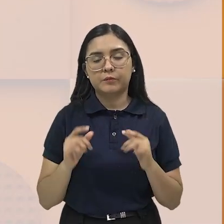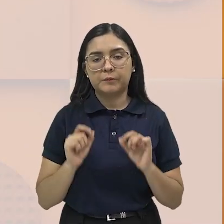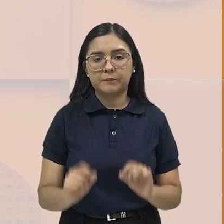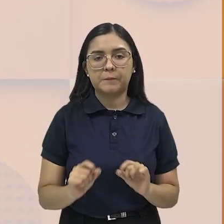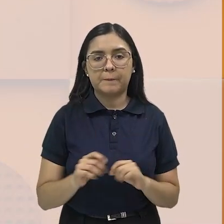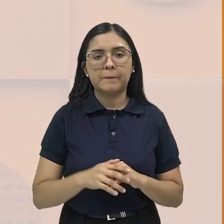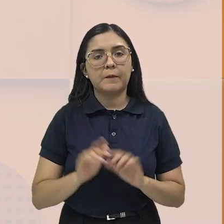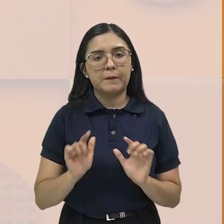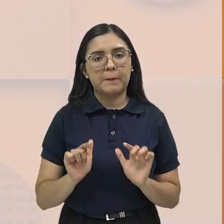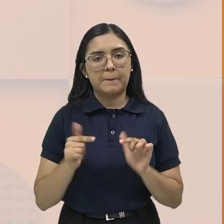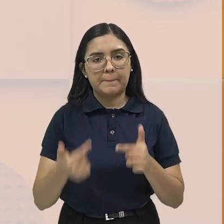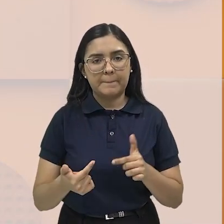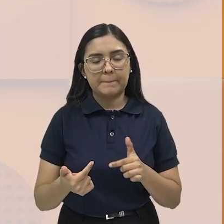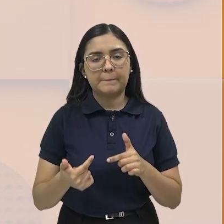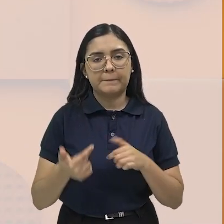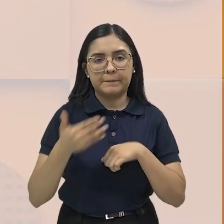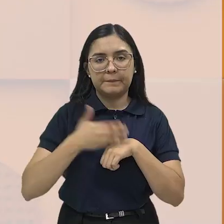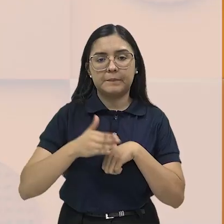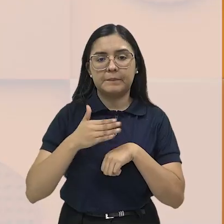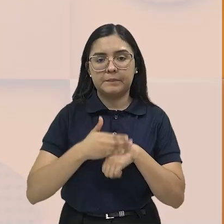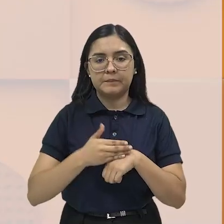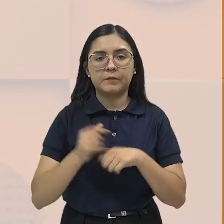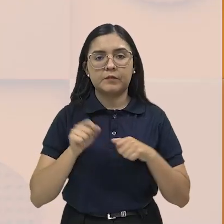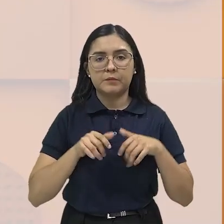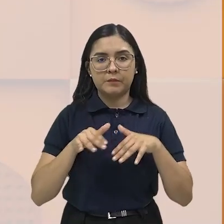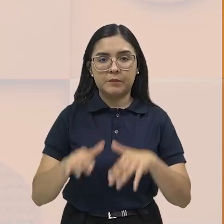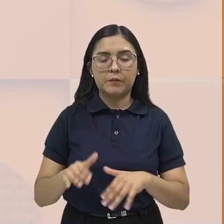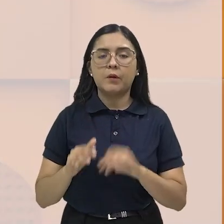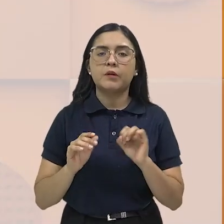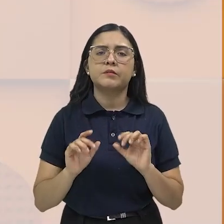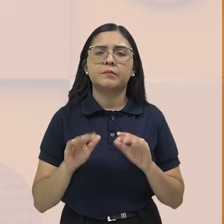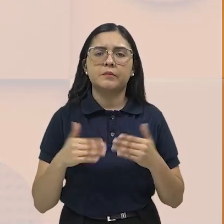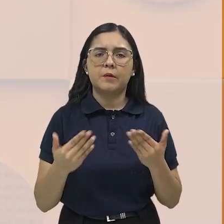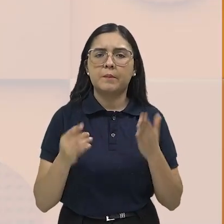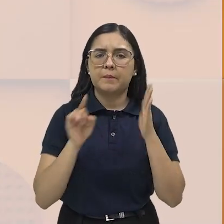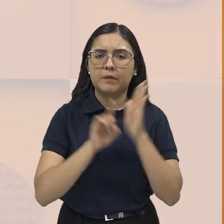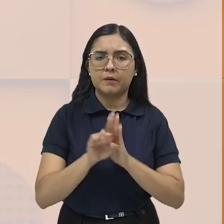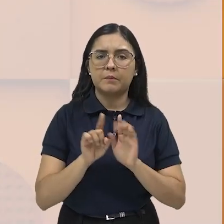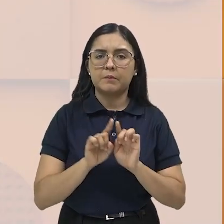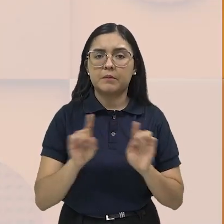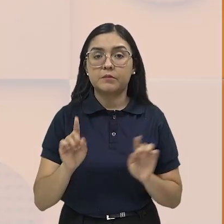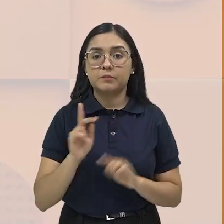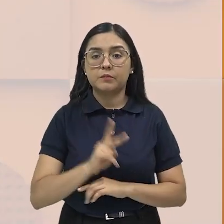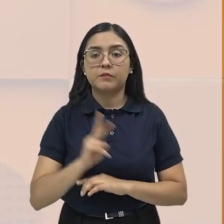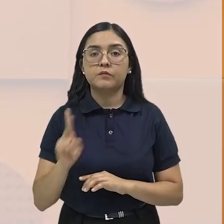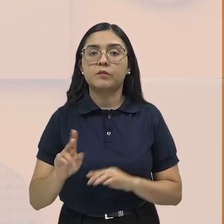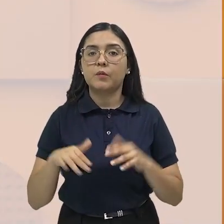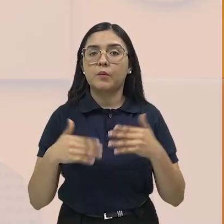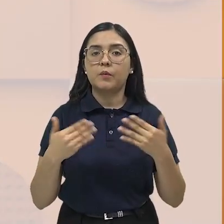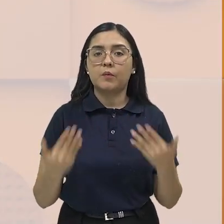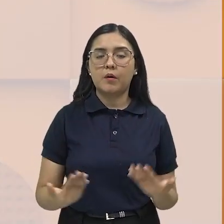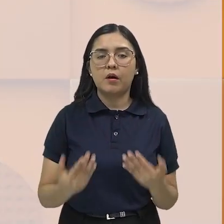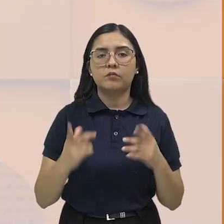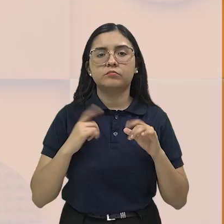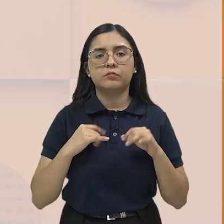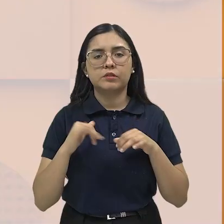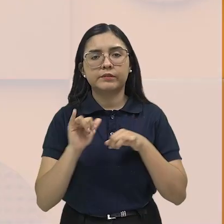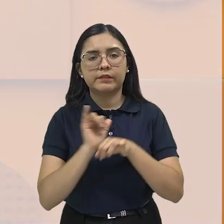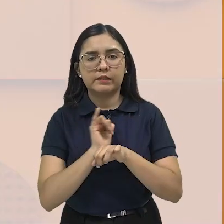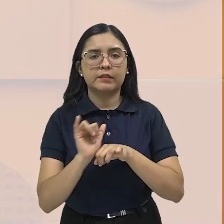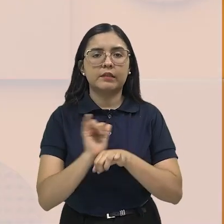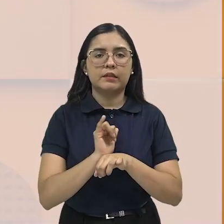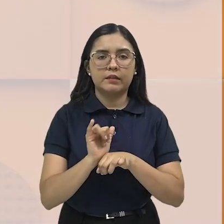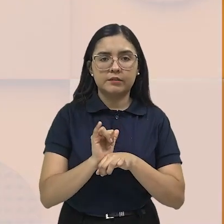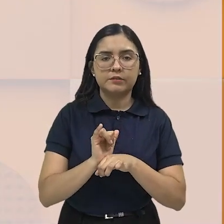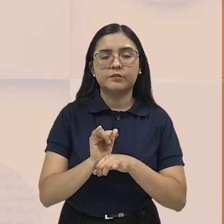voga, em prática, através da expansão para o oeste. E surge a pergunta, então, professor, quais foram os mecanismos